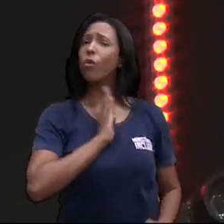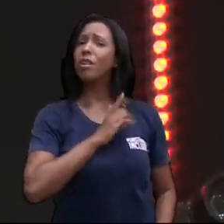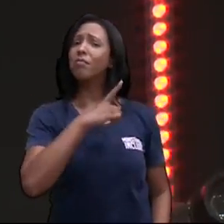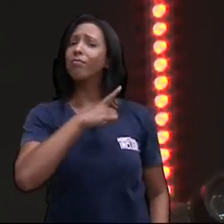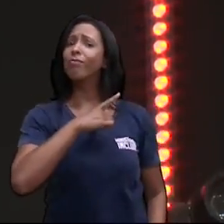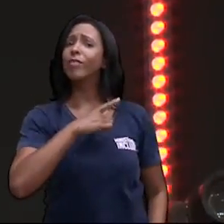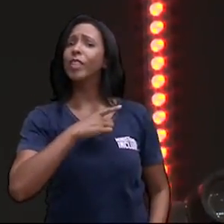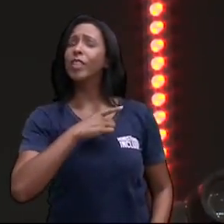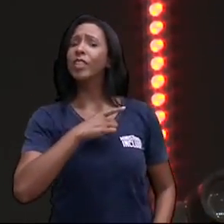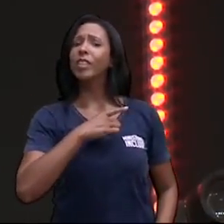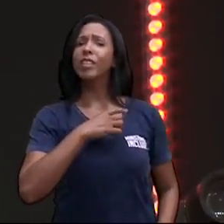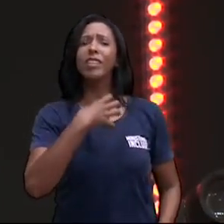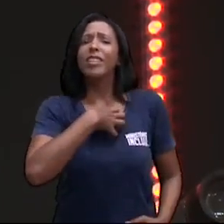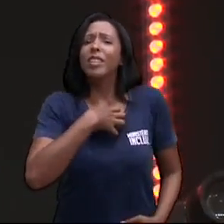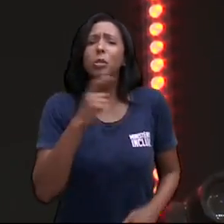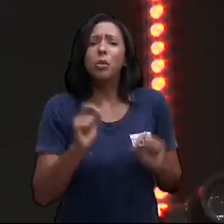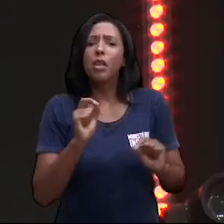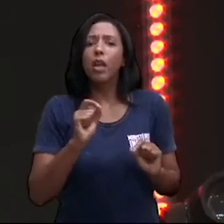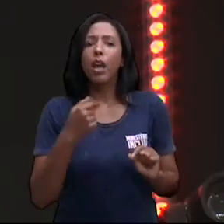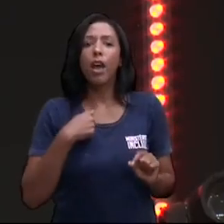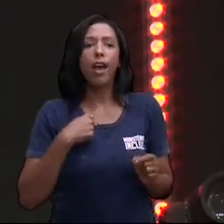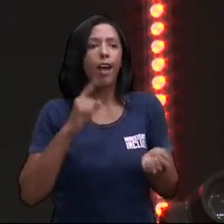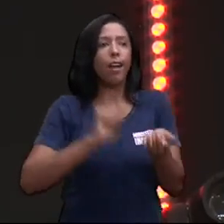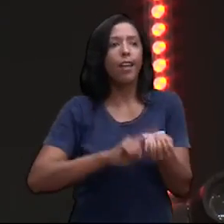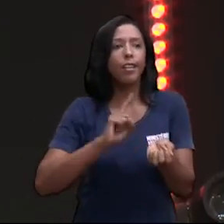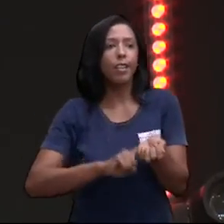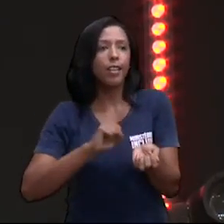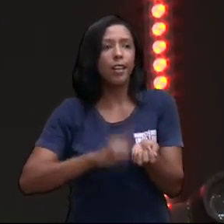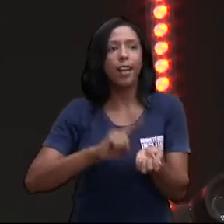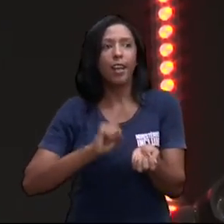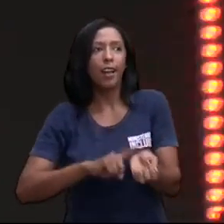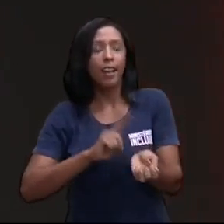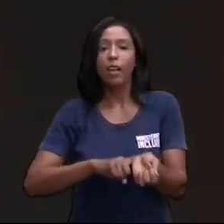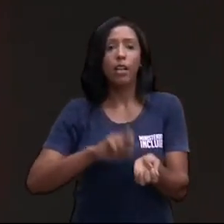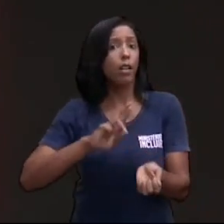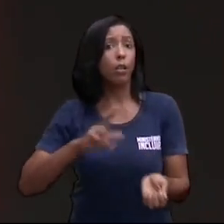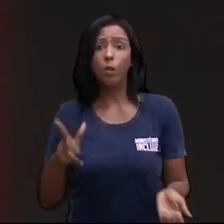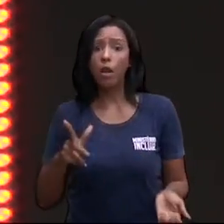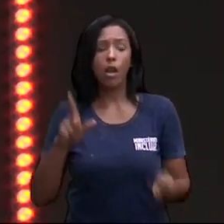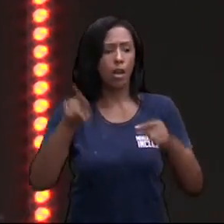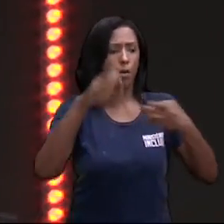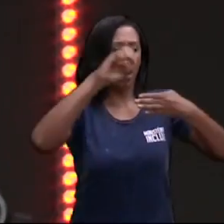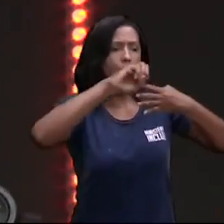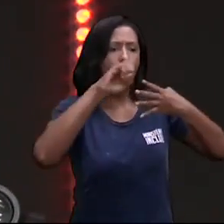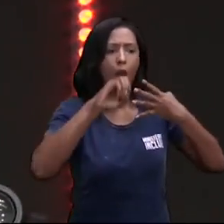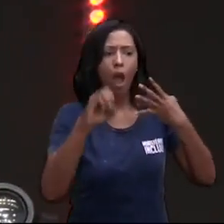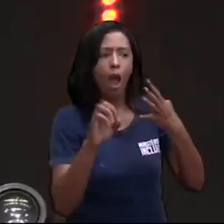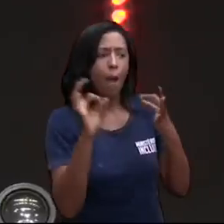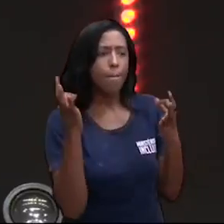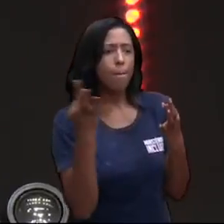não é a construção rítmica a construção musical a construção de acordes